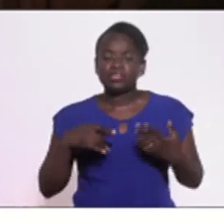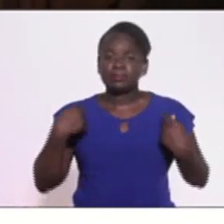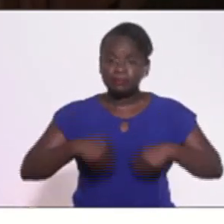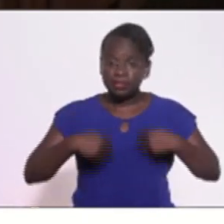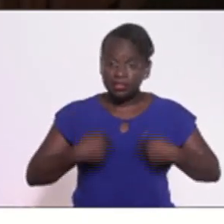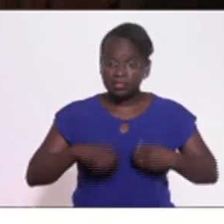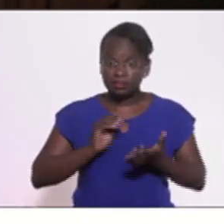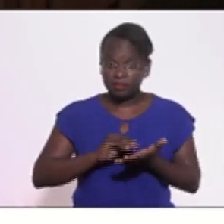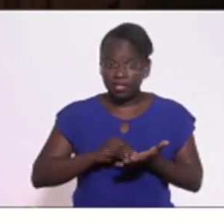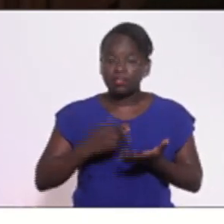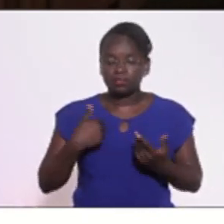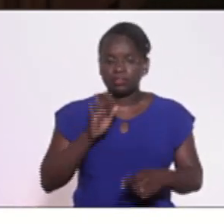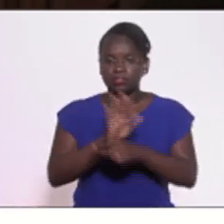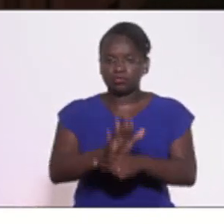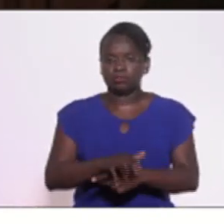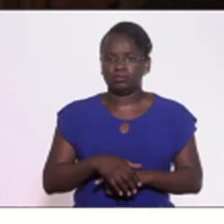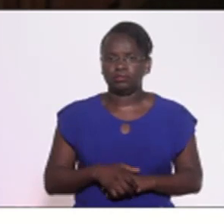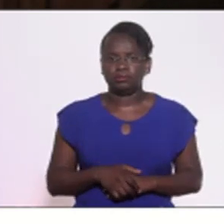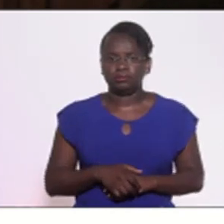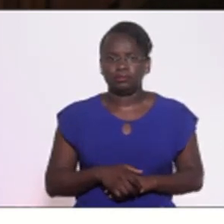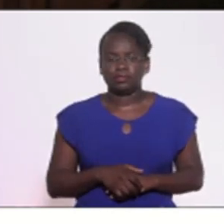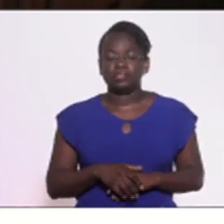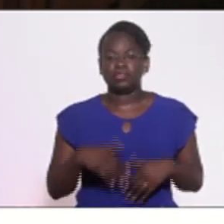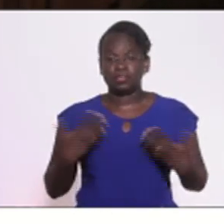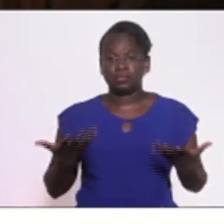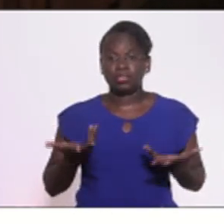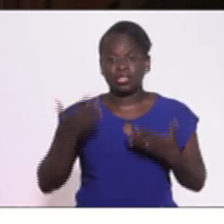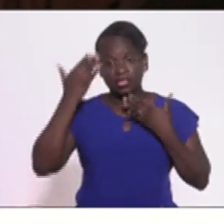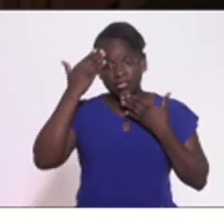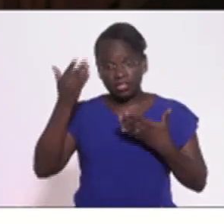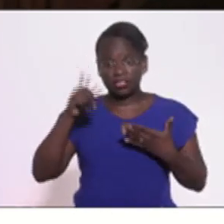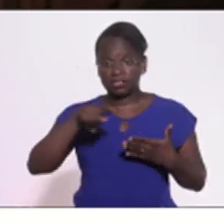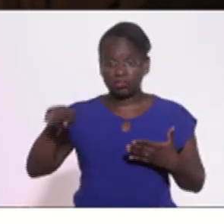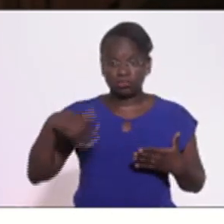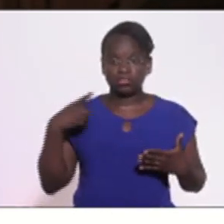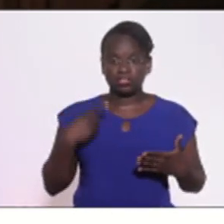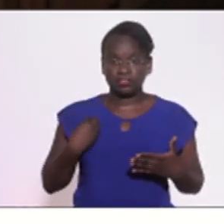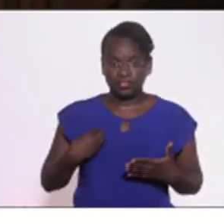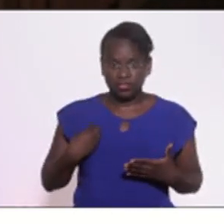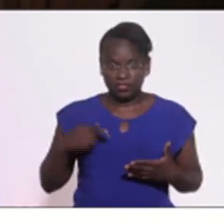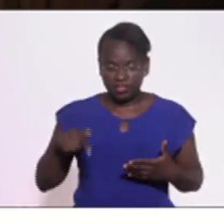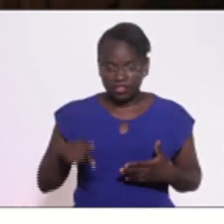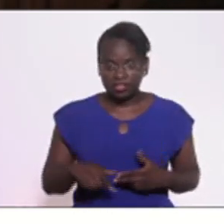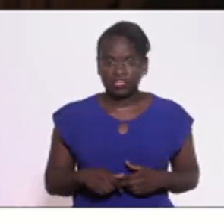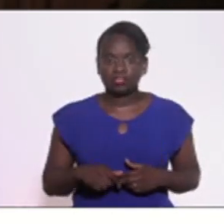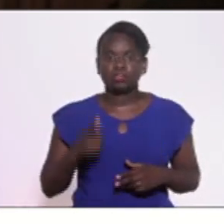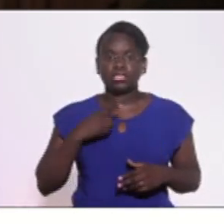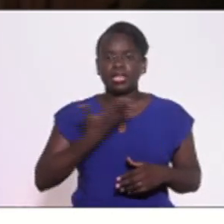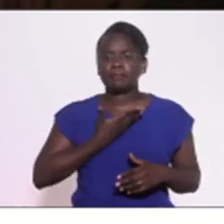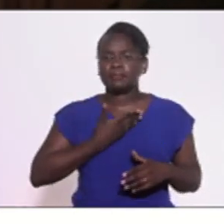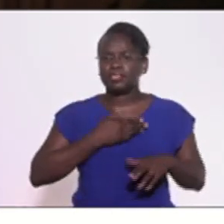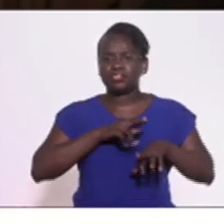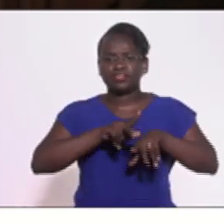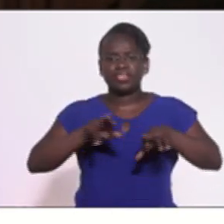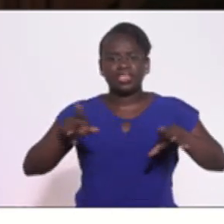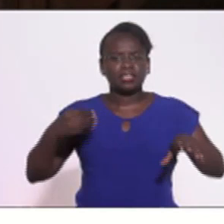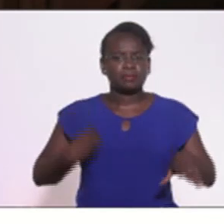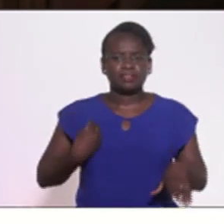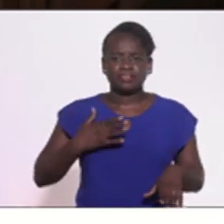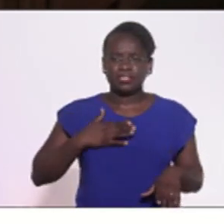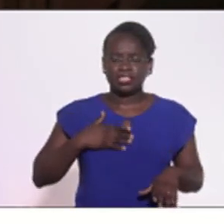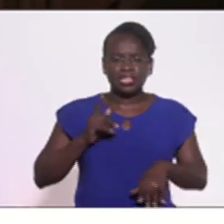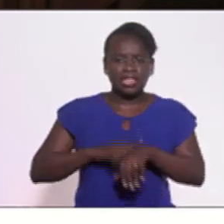estão em necessidade. Então, eu quero agradecer a presença de todos aqui. Eu tenho amigos de todas as épocas da minha